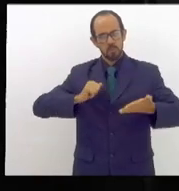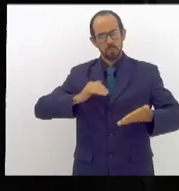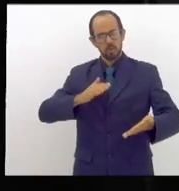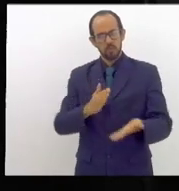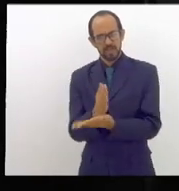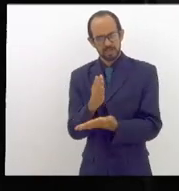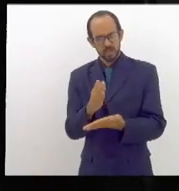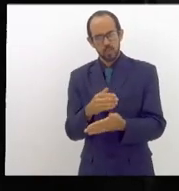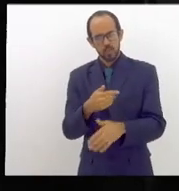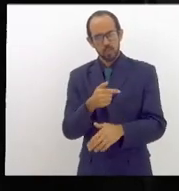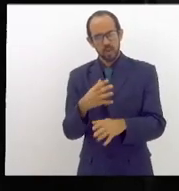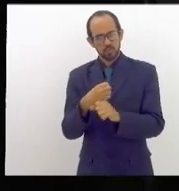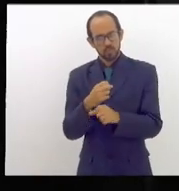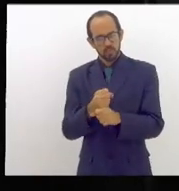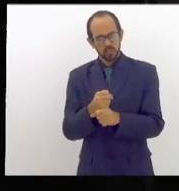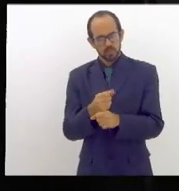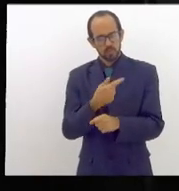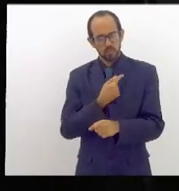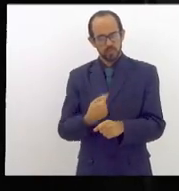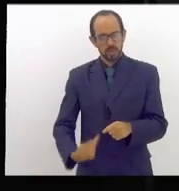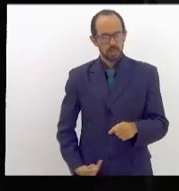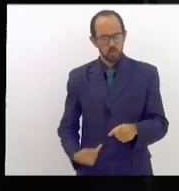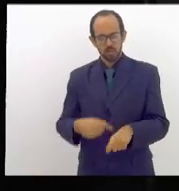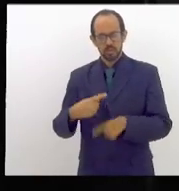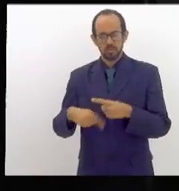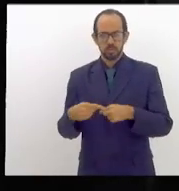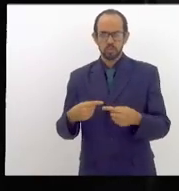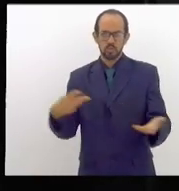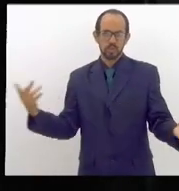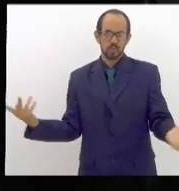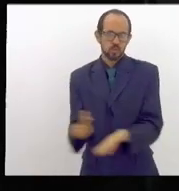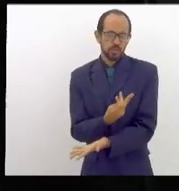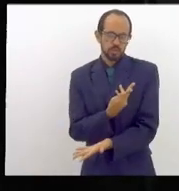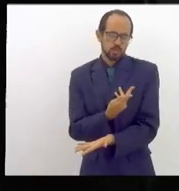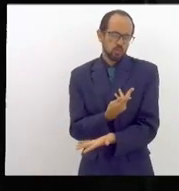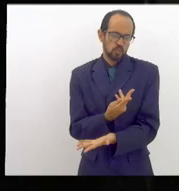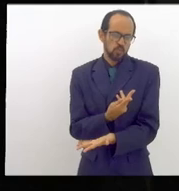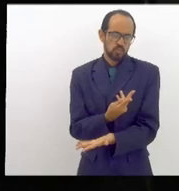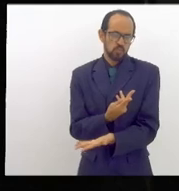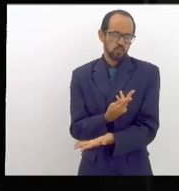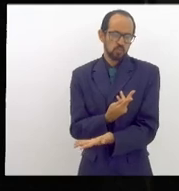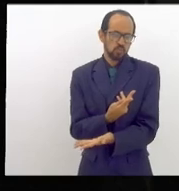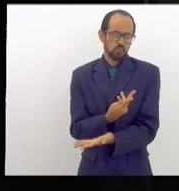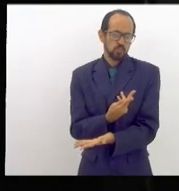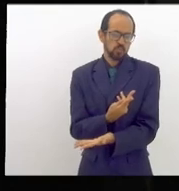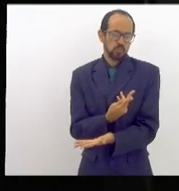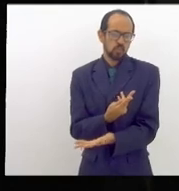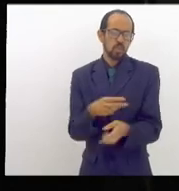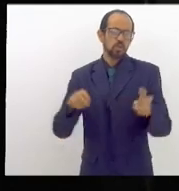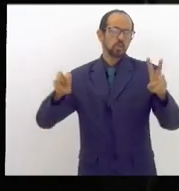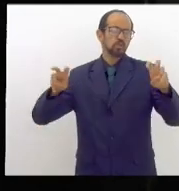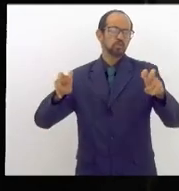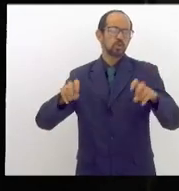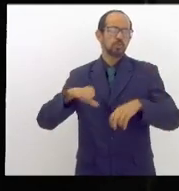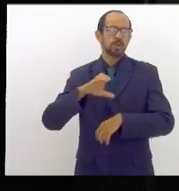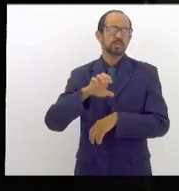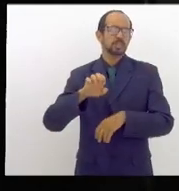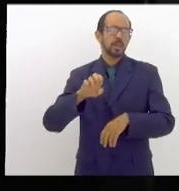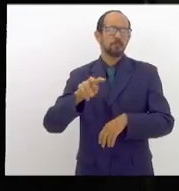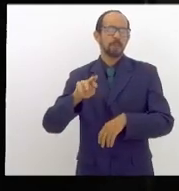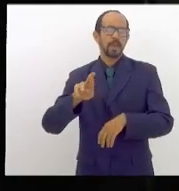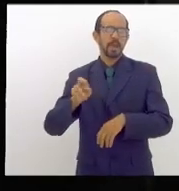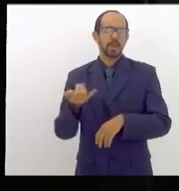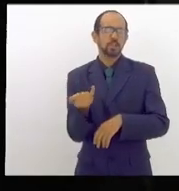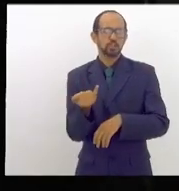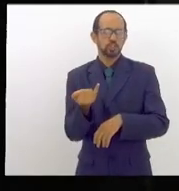das contas do governador depois de tudo que aconteceu e vem acontecendo em relação a fundação se perde e